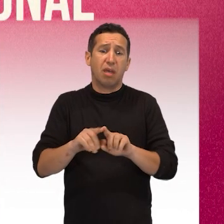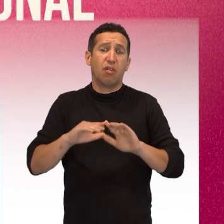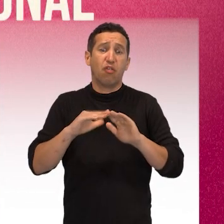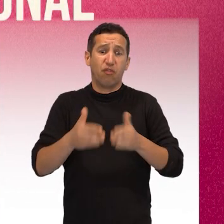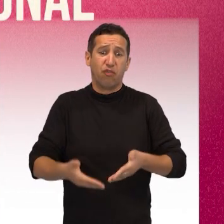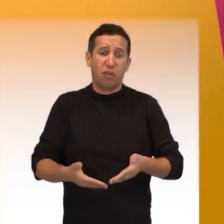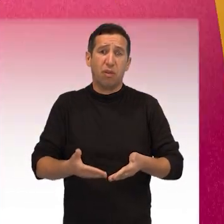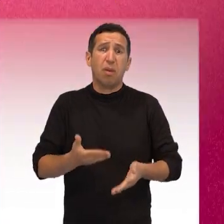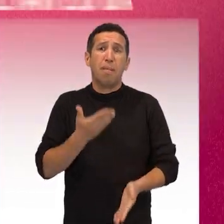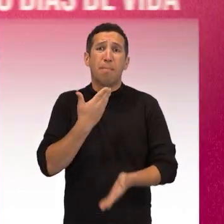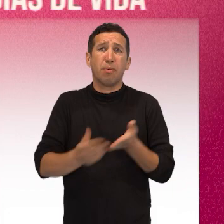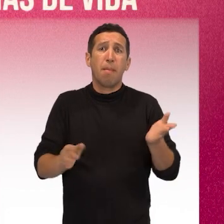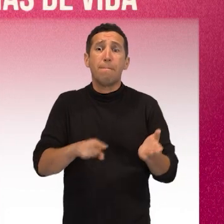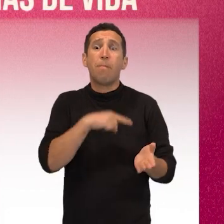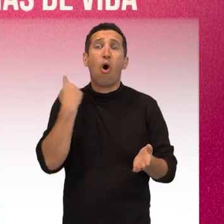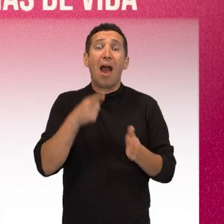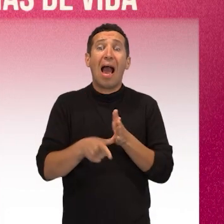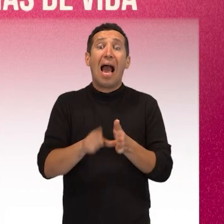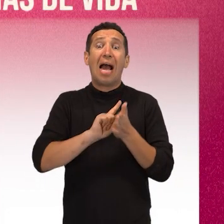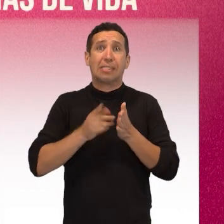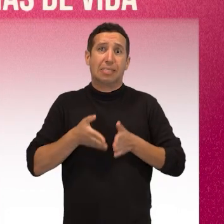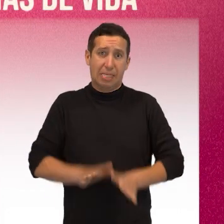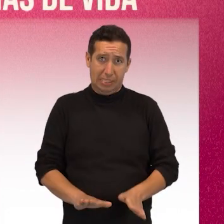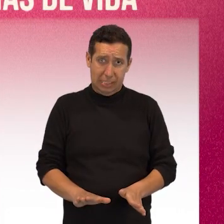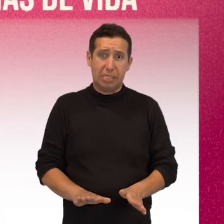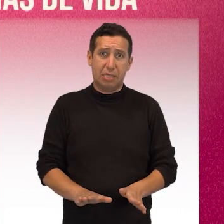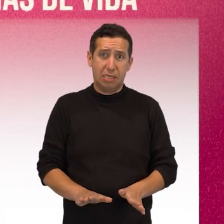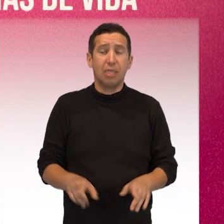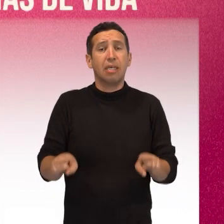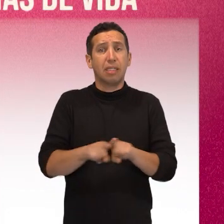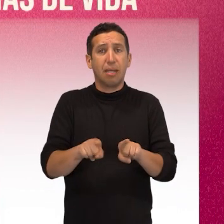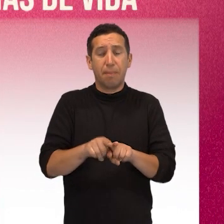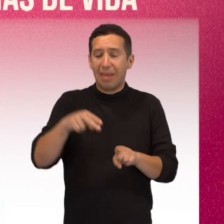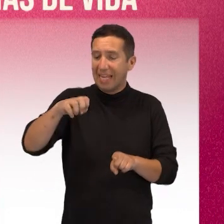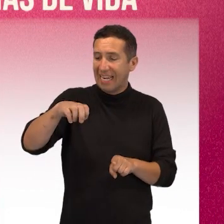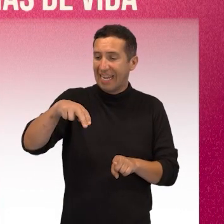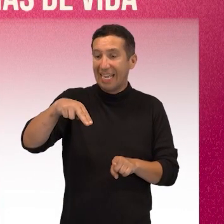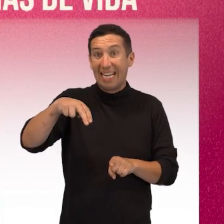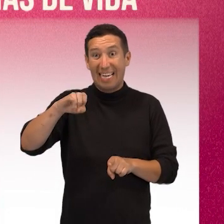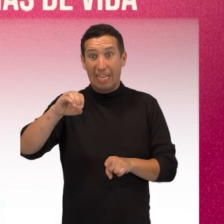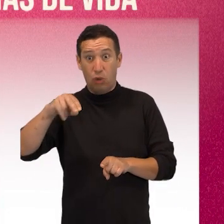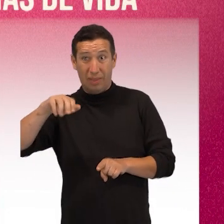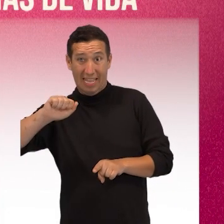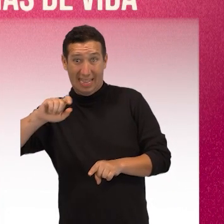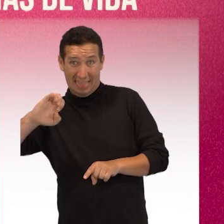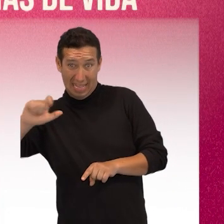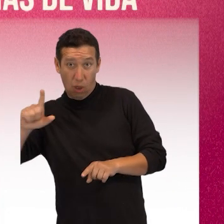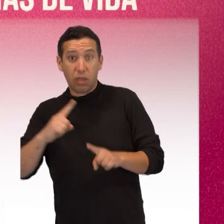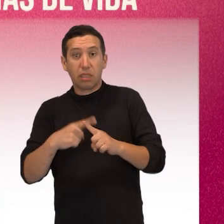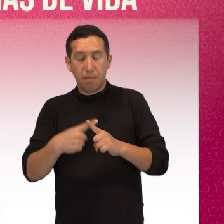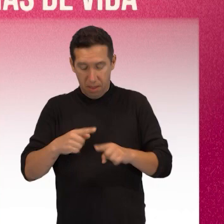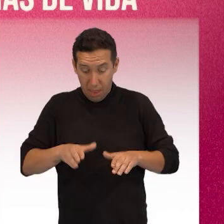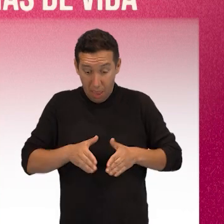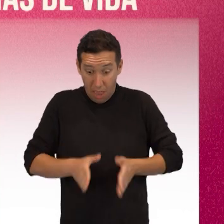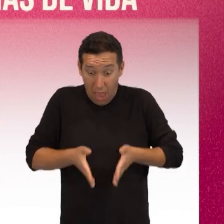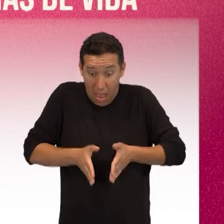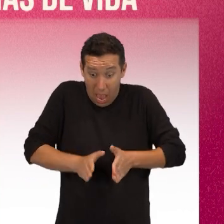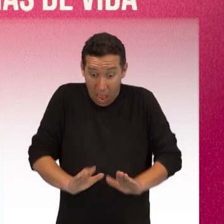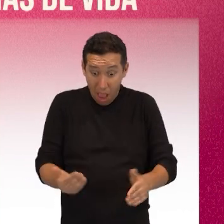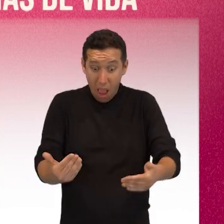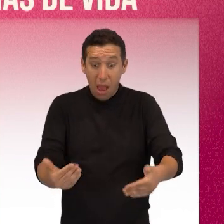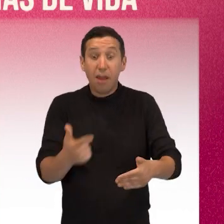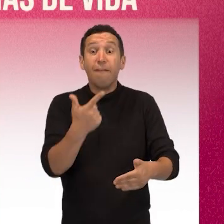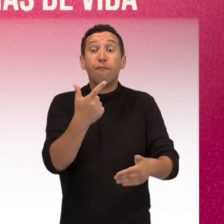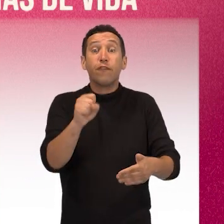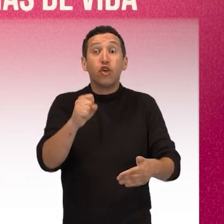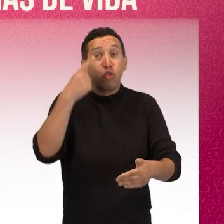perda gestacional, quando o bebê vem a óbito durante a gestação, e o neonatal, quando ocorre após o nascimento,